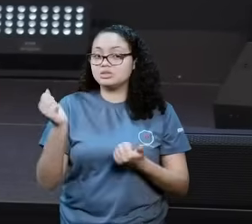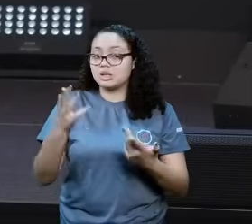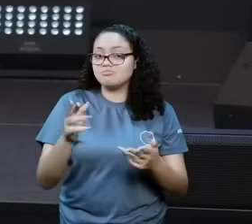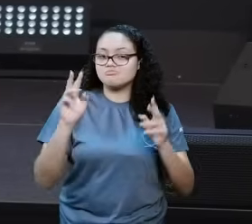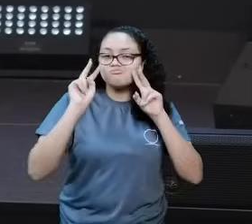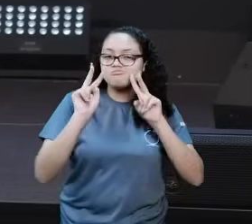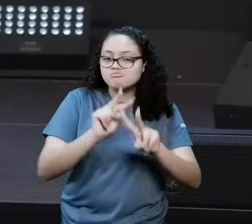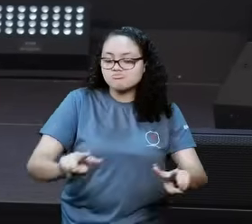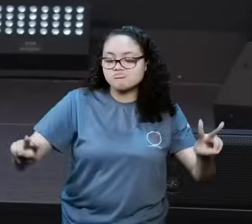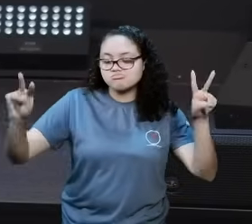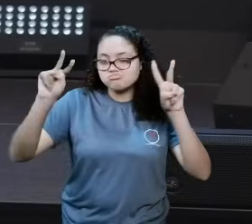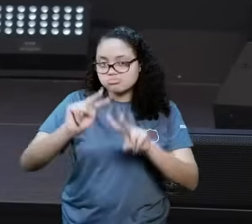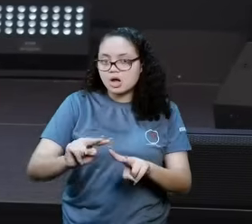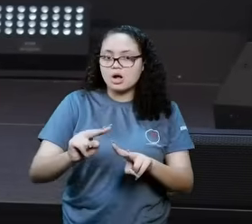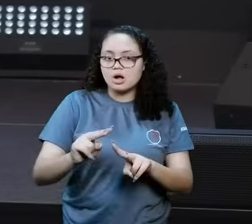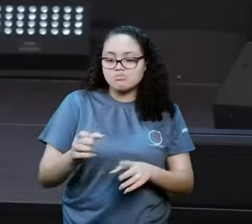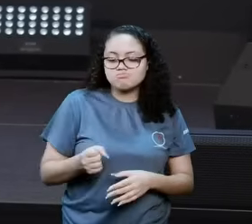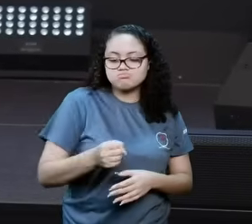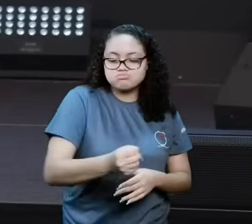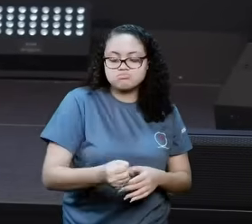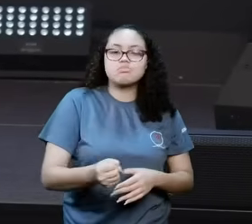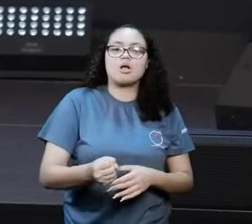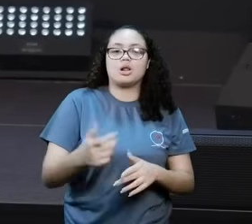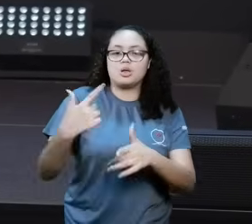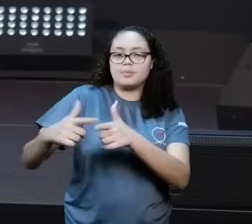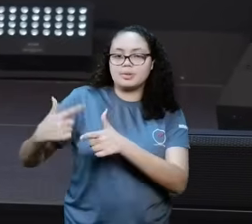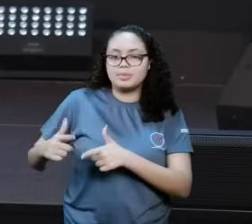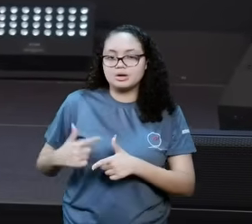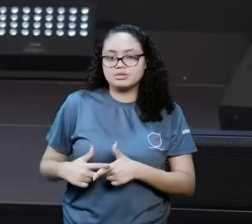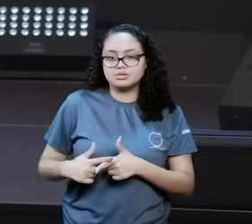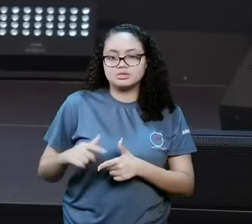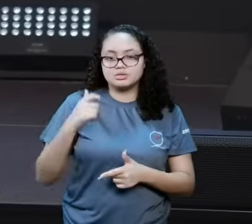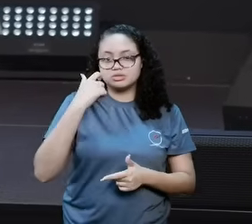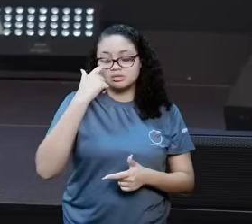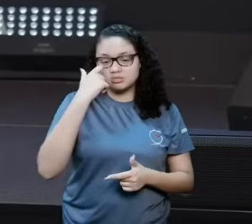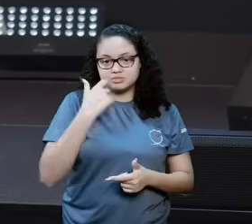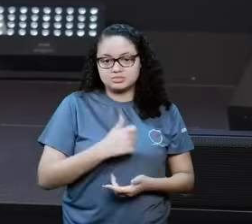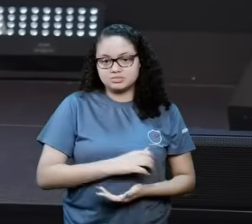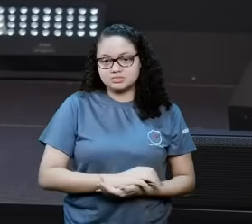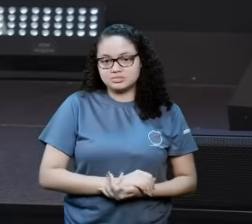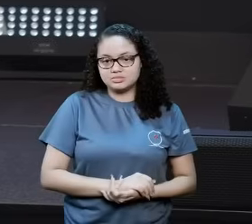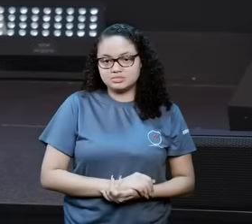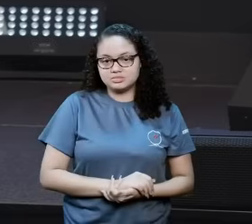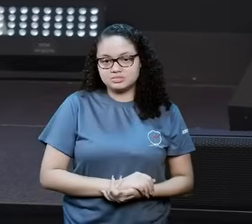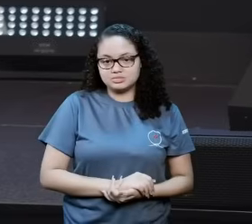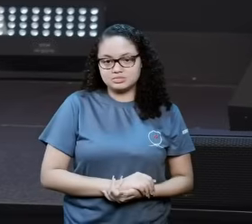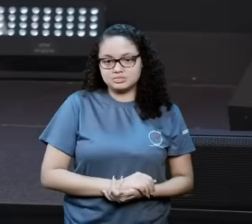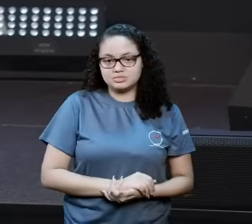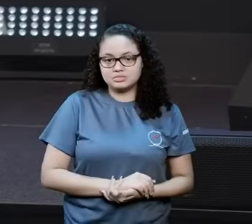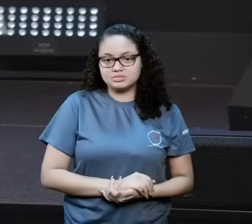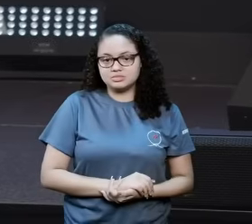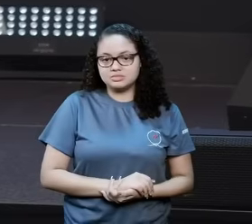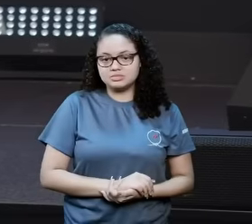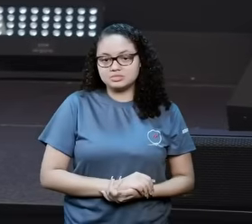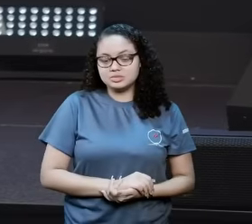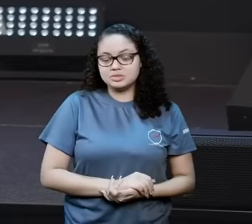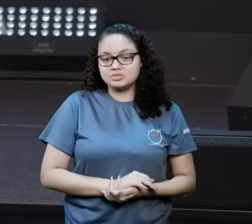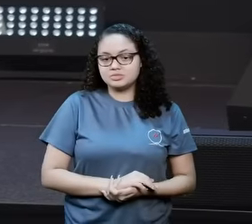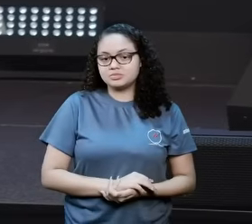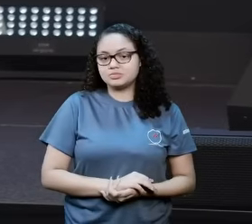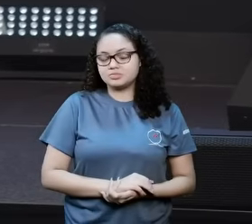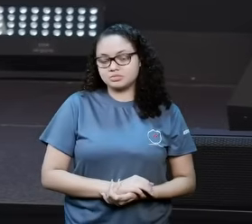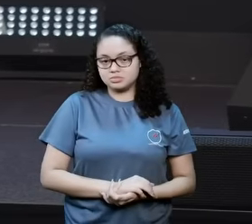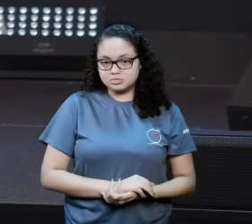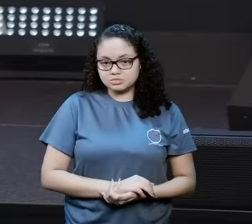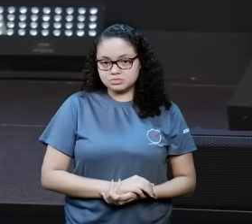vale. Em algumas versões, Almeida Revista não corrigida e atualizada, ou corrigida e não atualizada, vai estar escrito